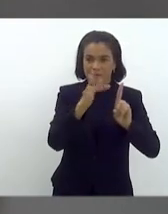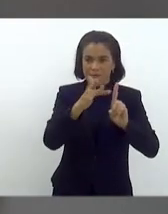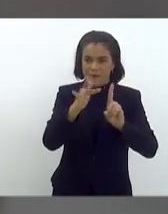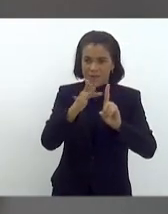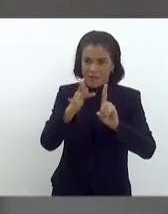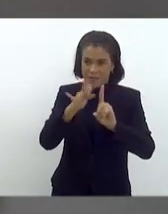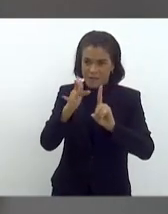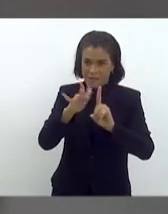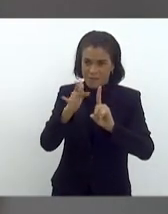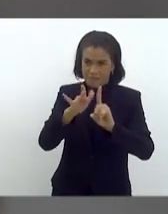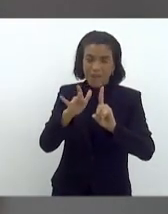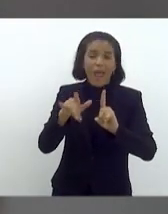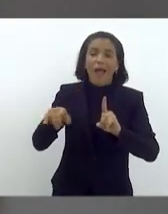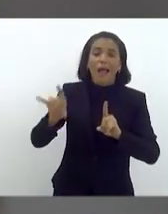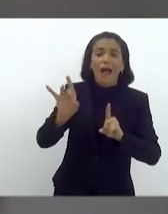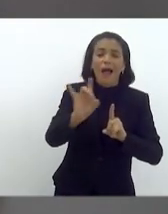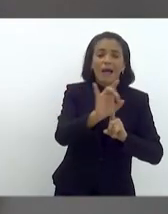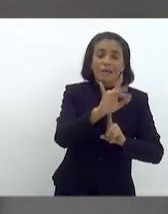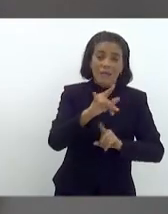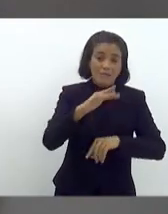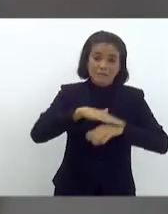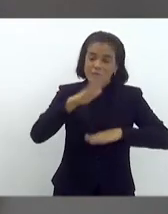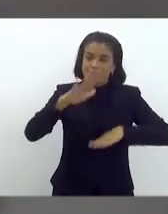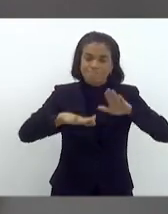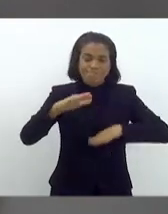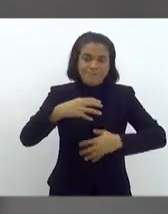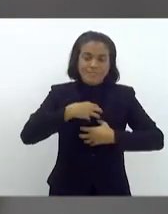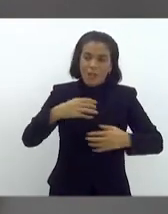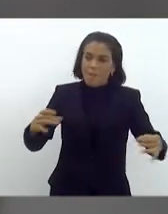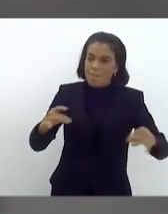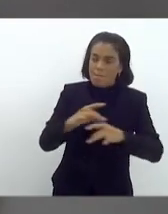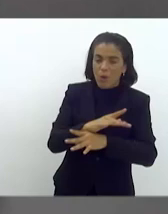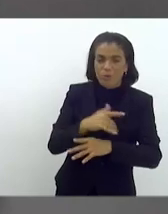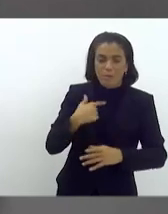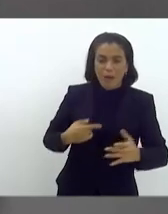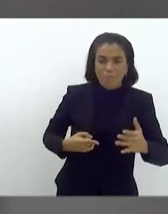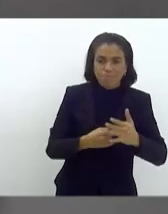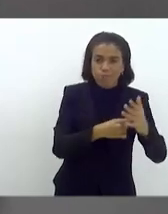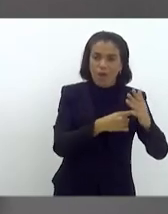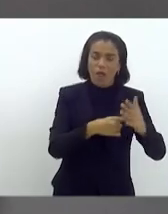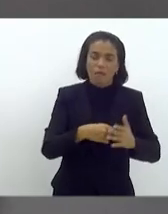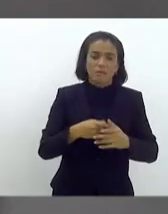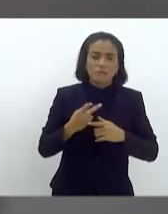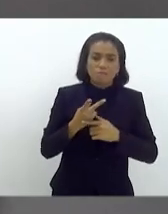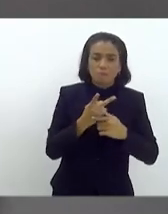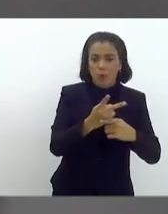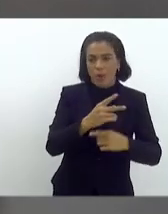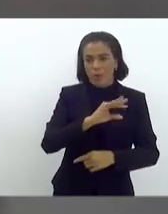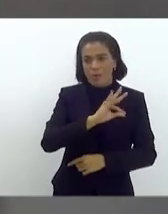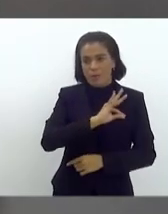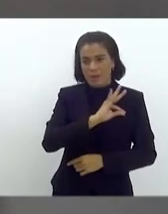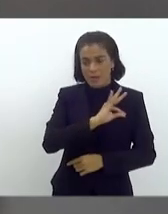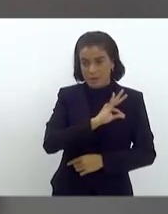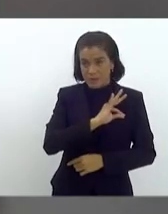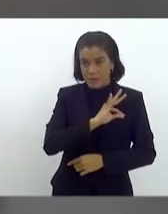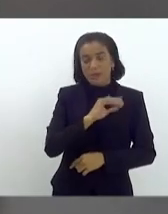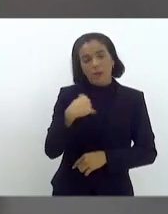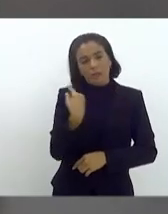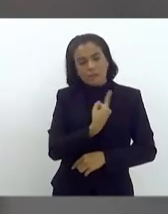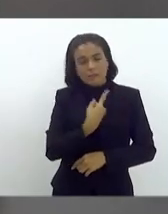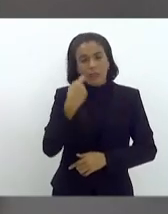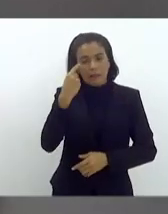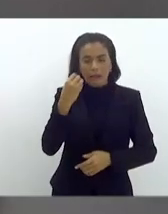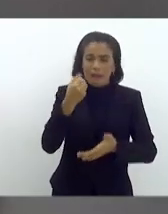elas não se sentem ainda prontas para registrar uma ocorrência de irem até uma delegacia Então a gente tem tentado